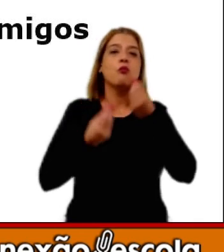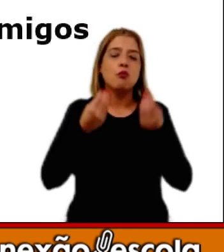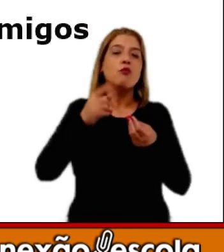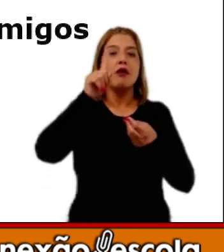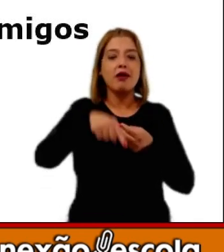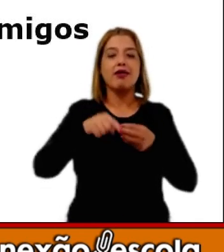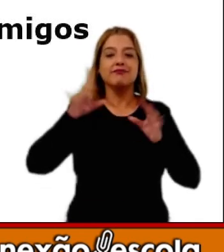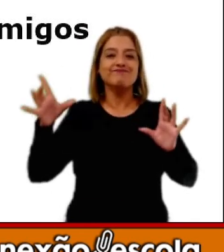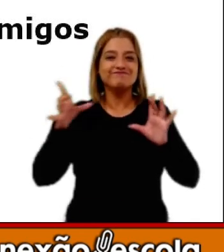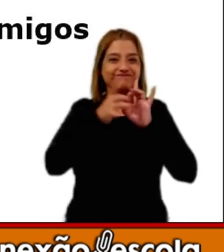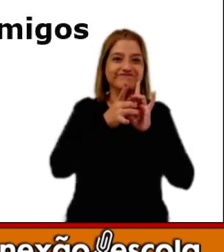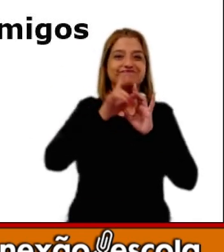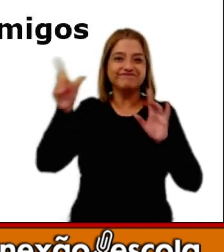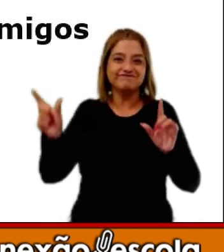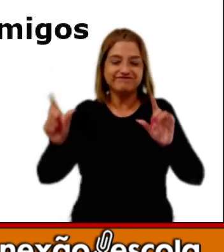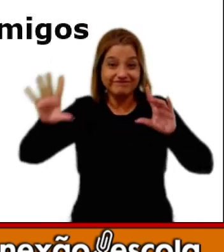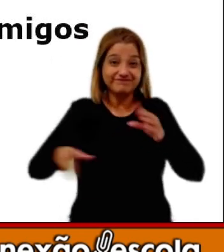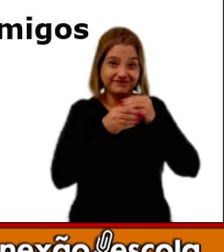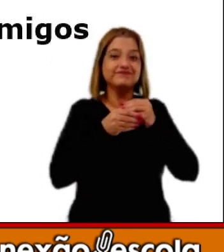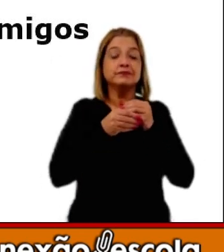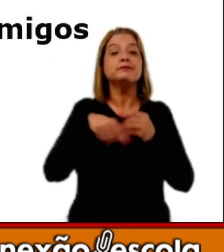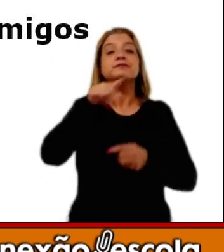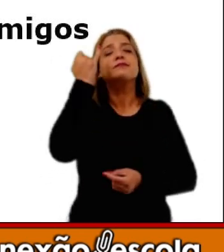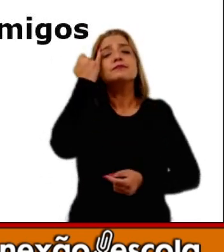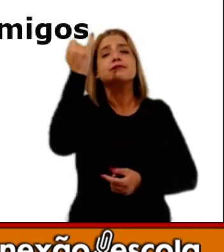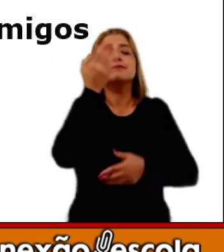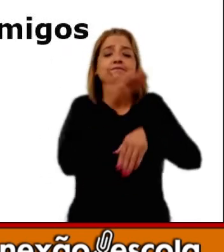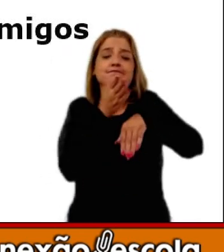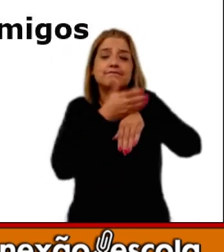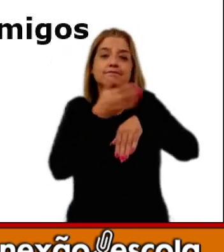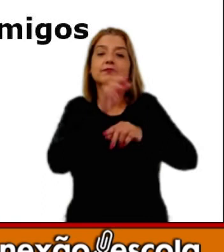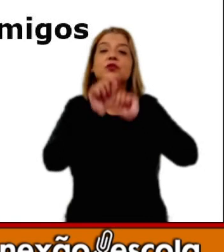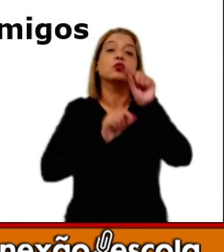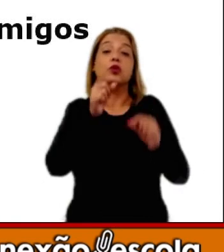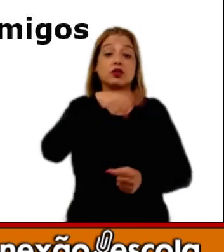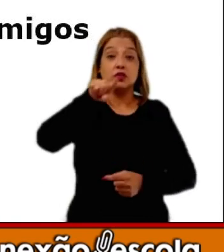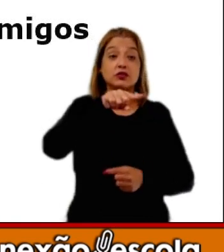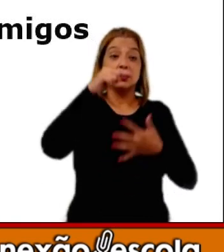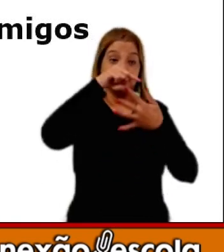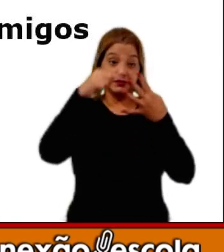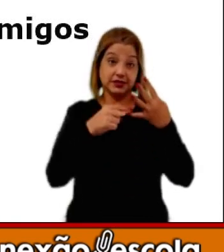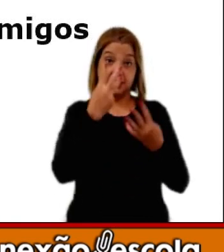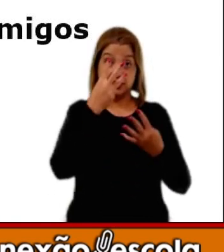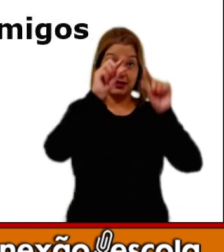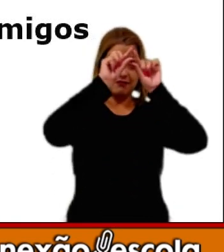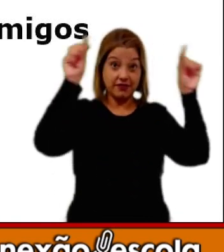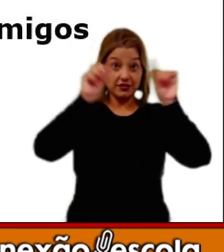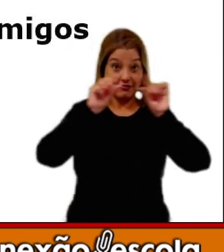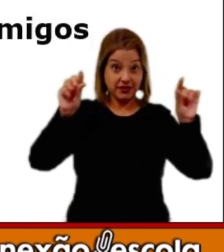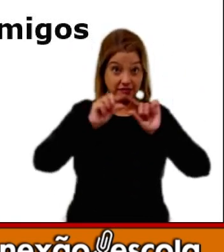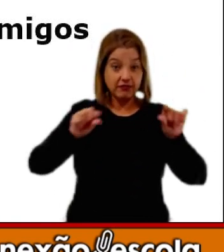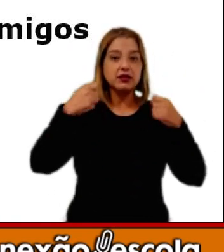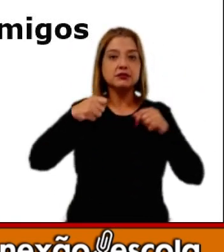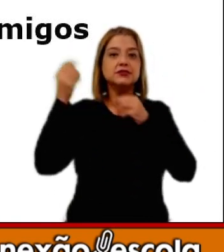trata os conectivos e a ideia do exercício que você preenche o cada uma dessas três frases abaixo com os